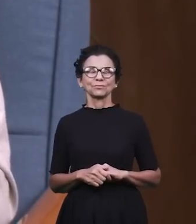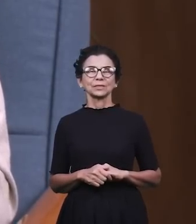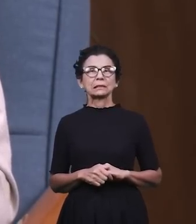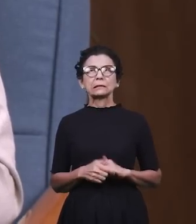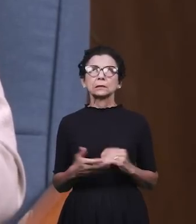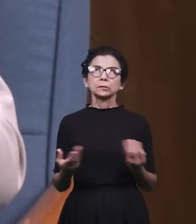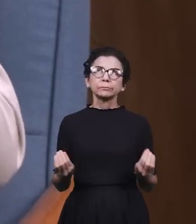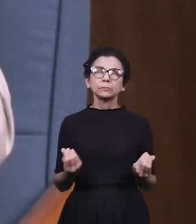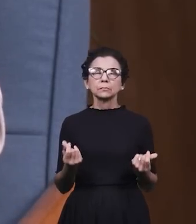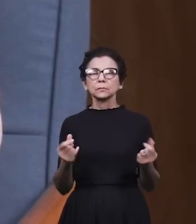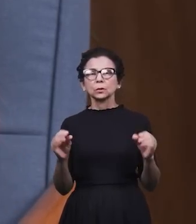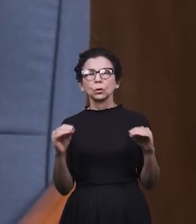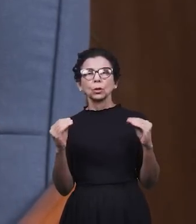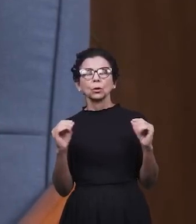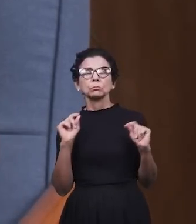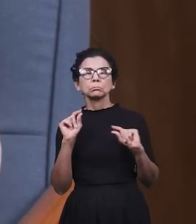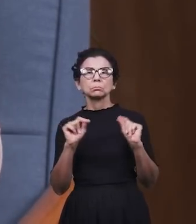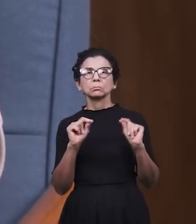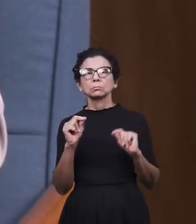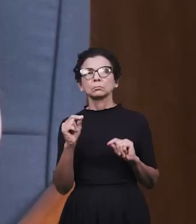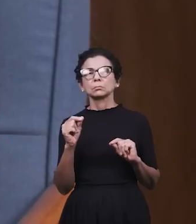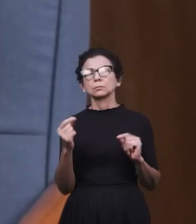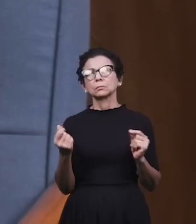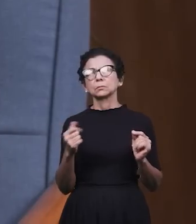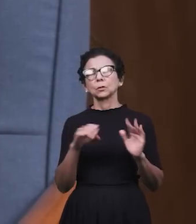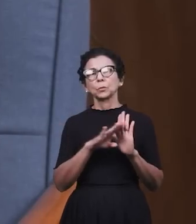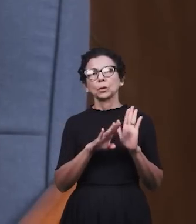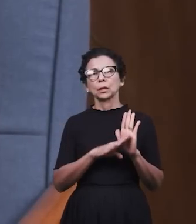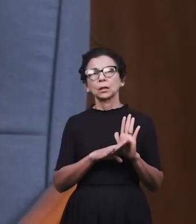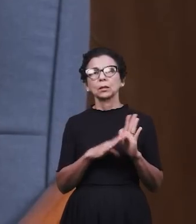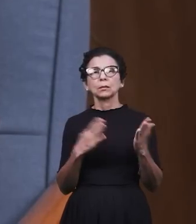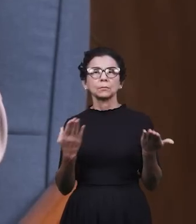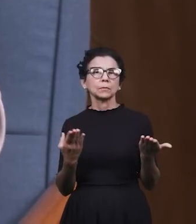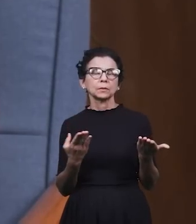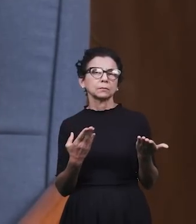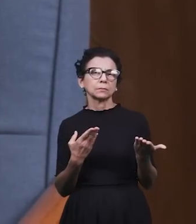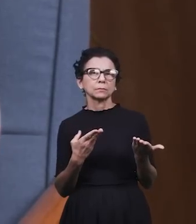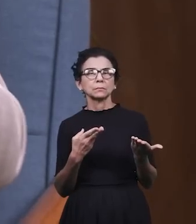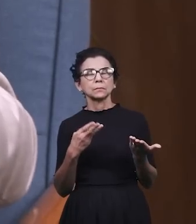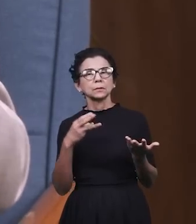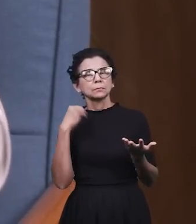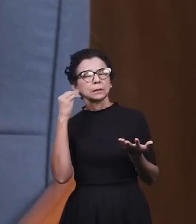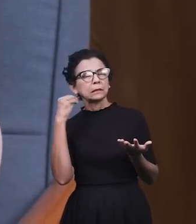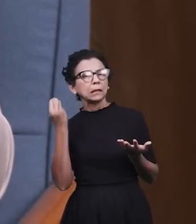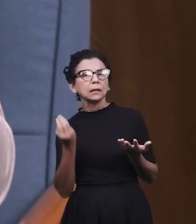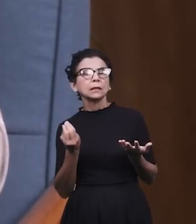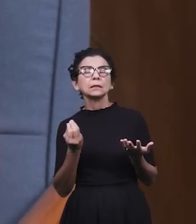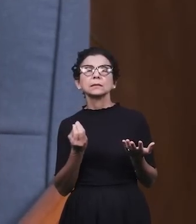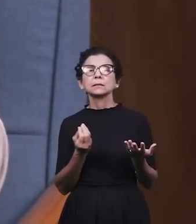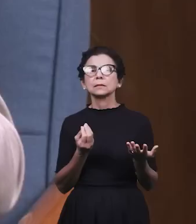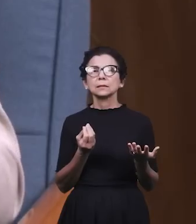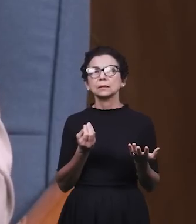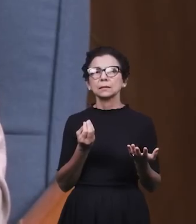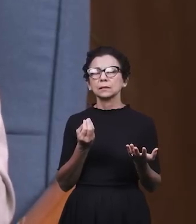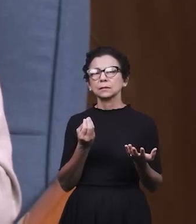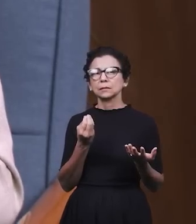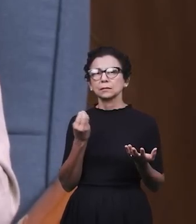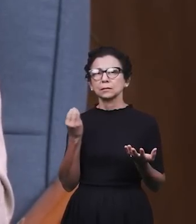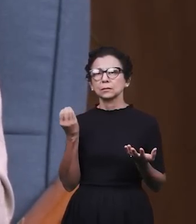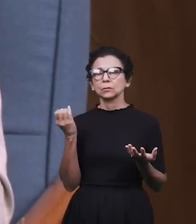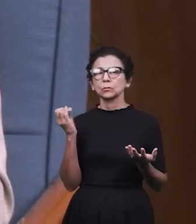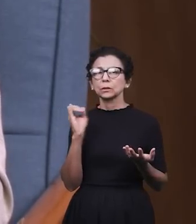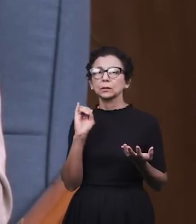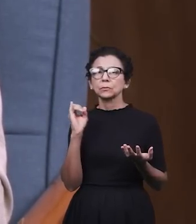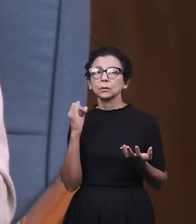colocar a importância do programa para você, fazer um comentário sobre aquilo que está sendo dito aqui mesmo, no contexto do programa, aquilo que